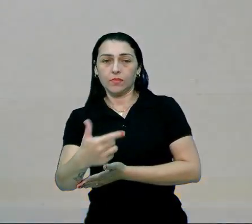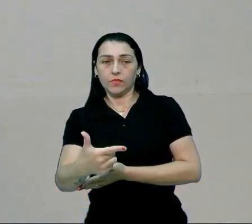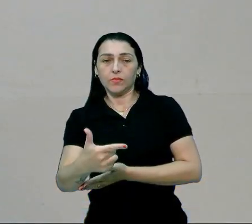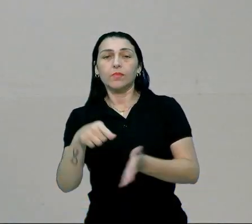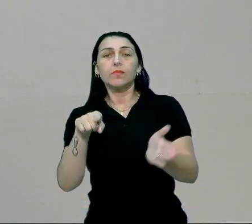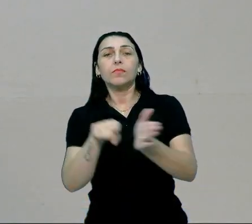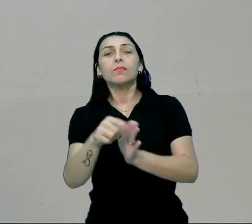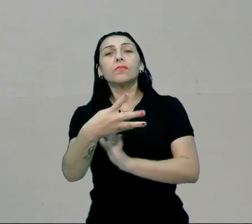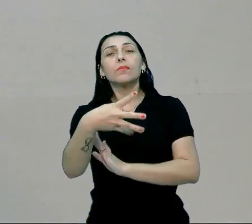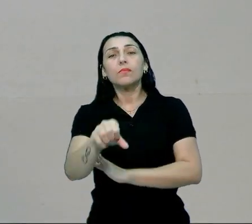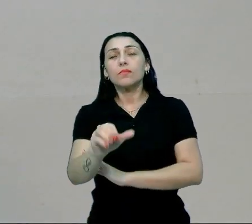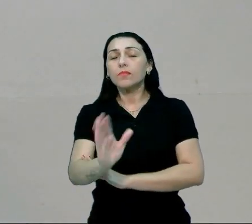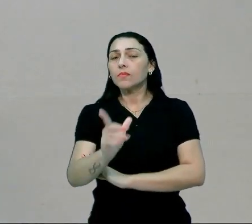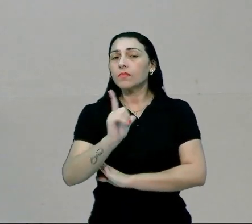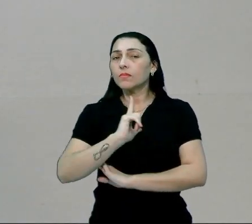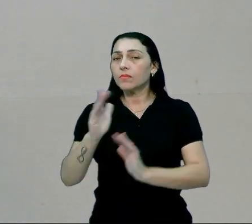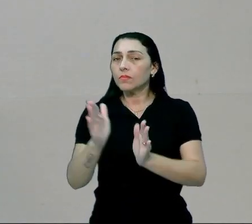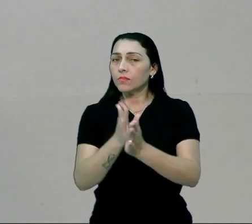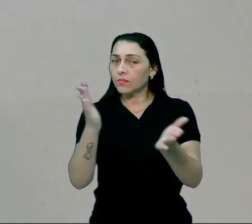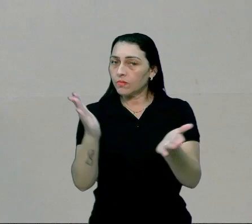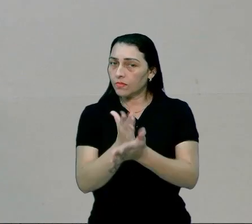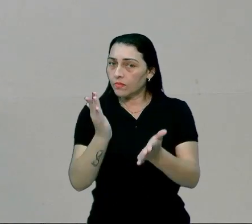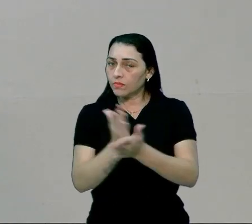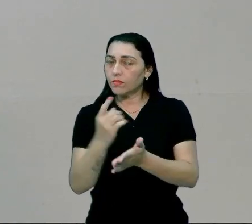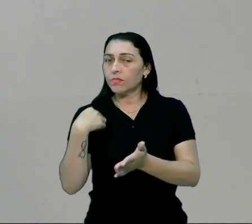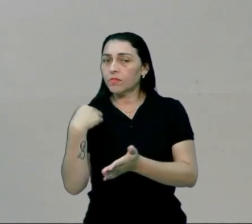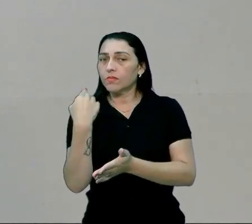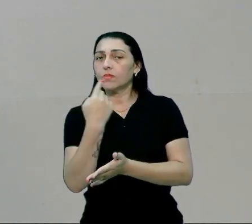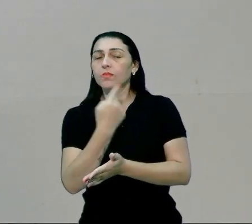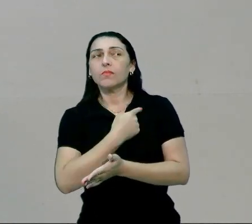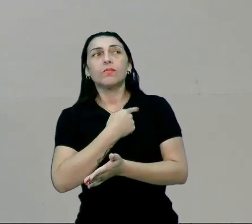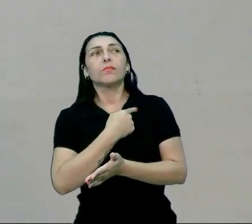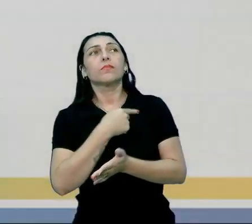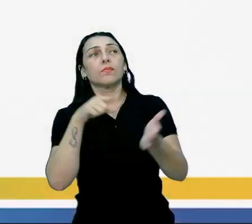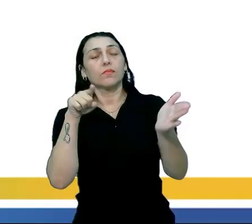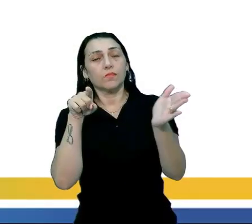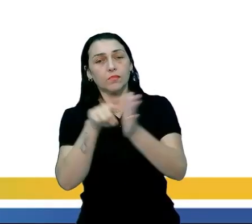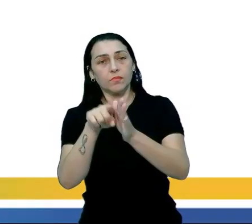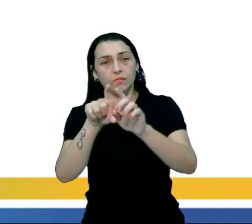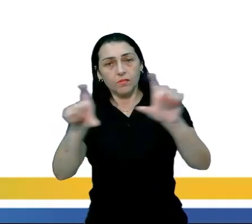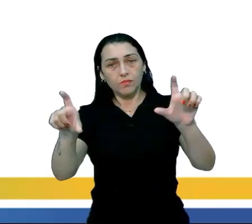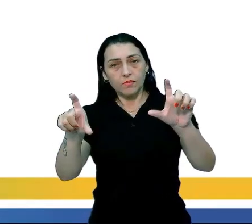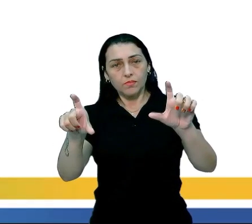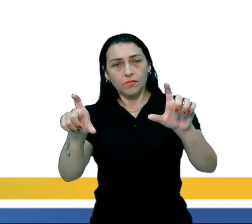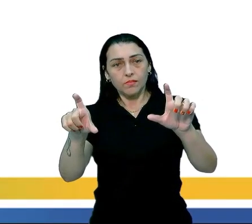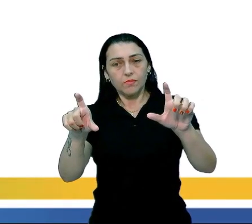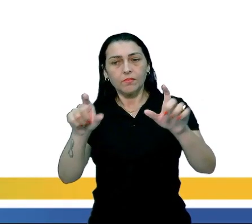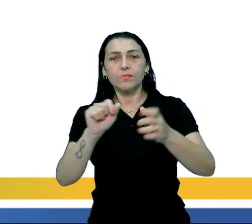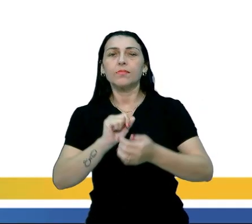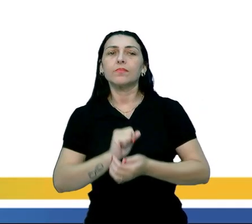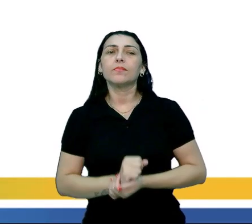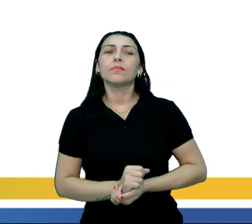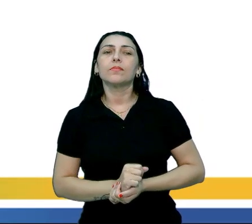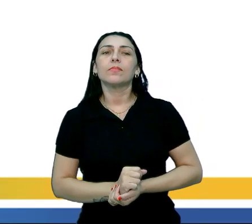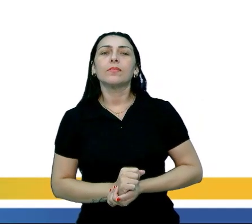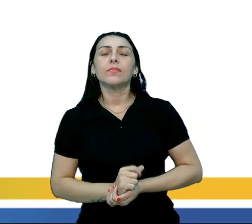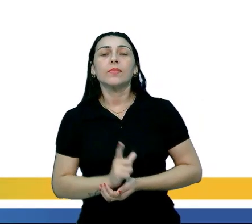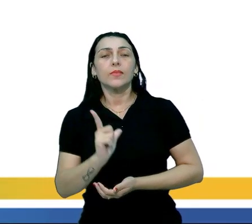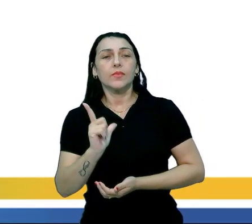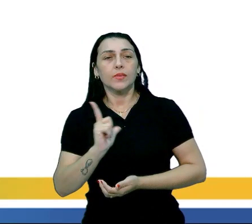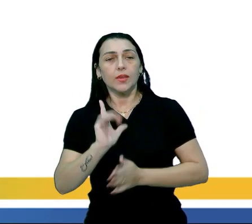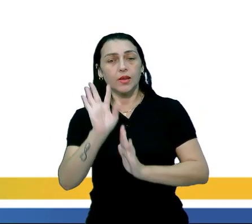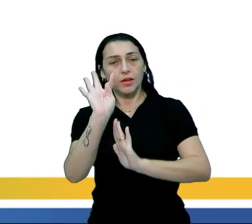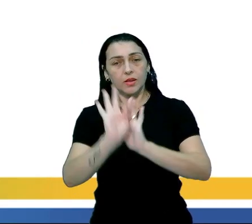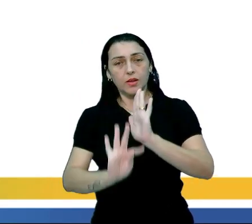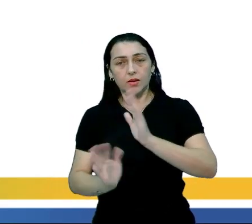49, então já que vocês têm os livros, a gente vai colocar a questão na tela, tchá! Coloquei, a gente vai ter esse